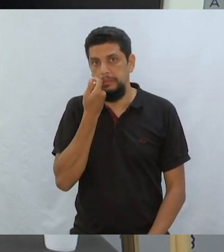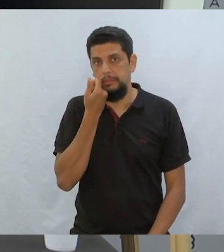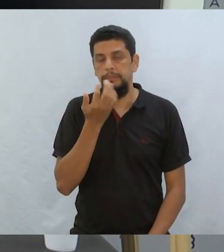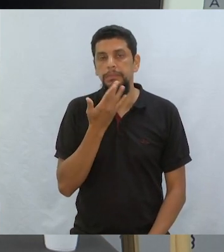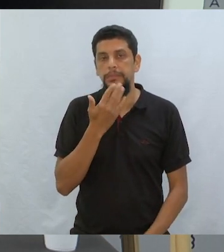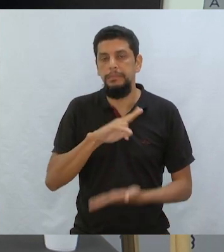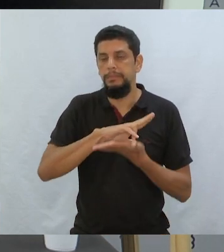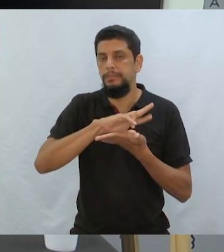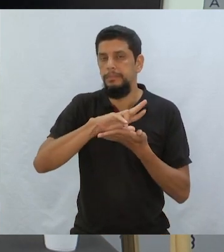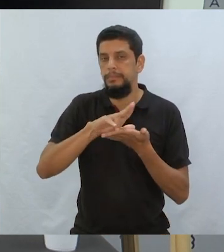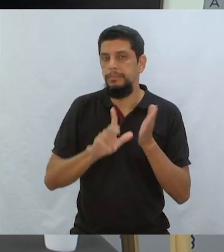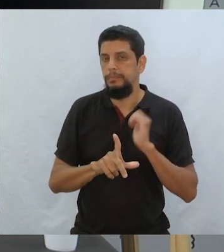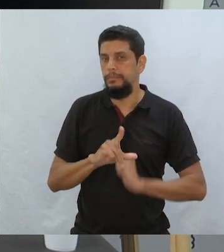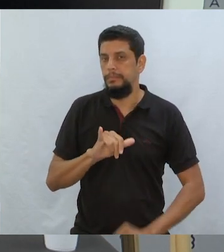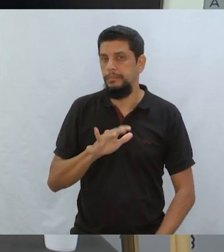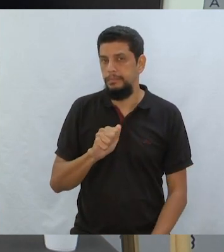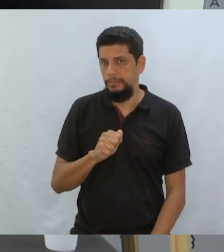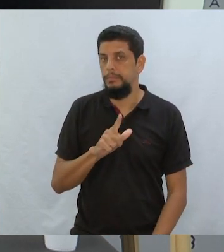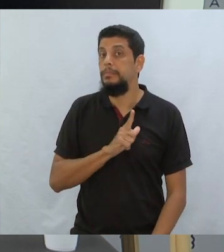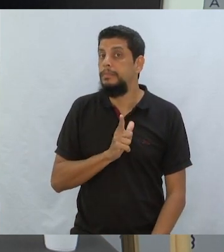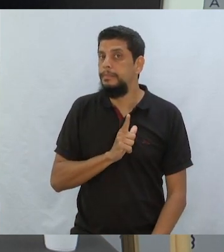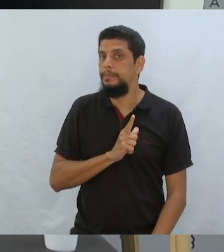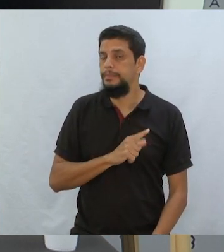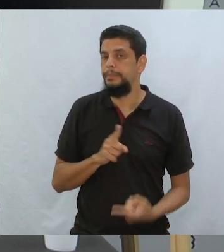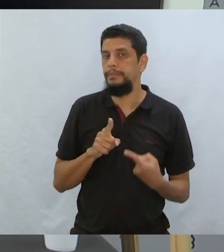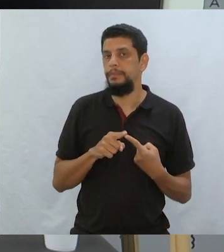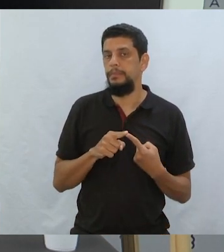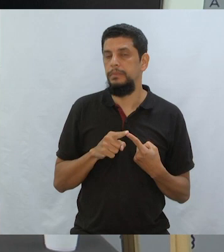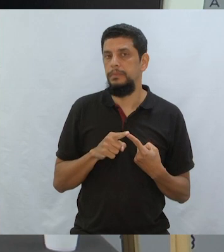cor a Lia tem? Vamos conferir aqui juntos.